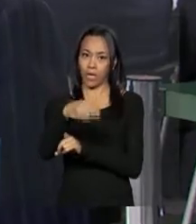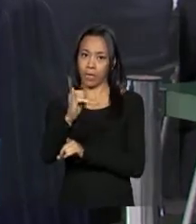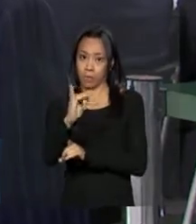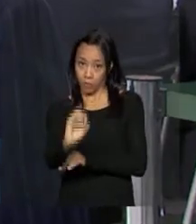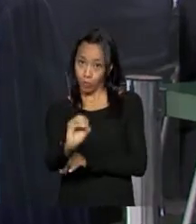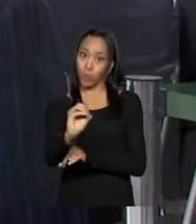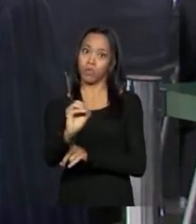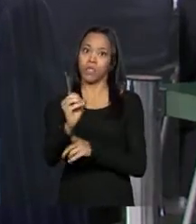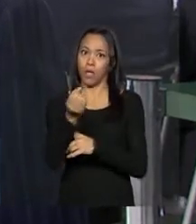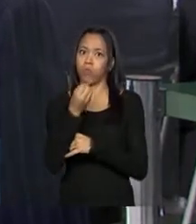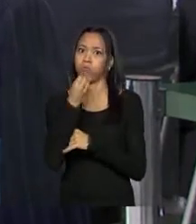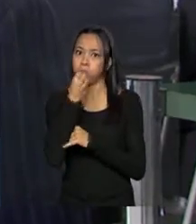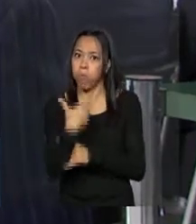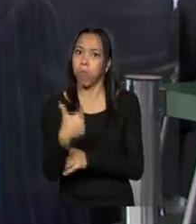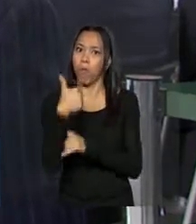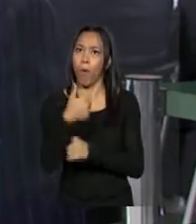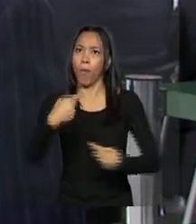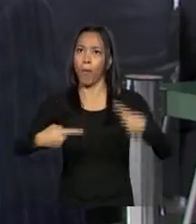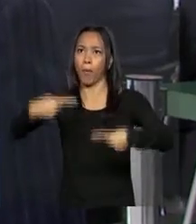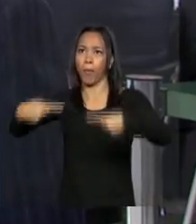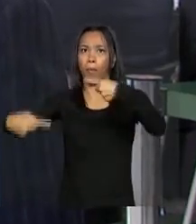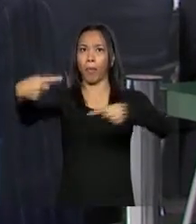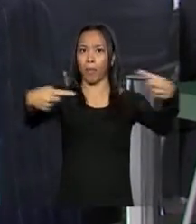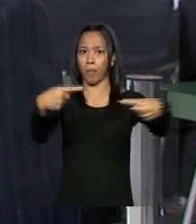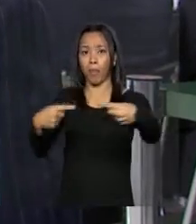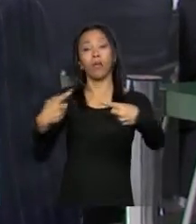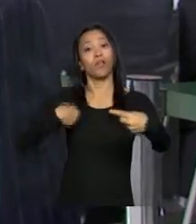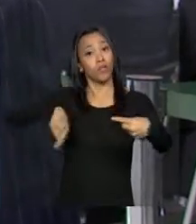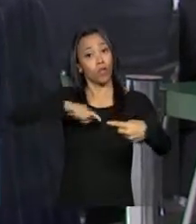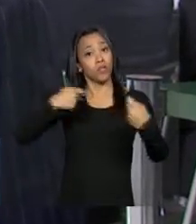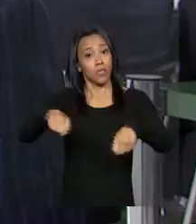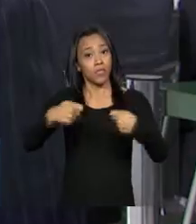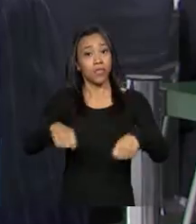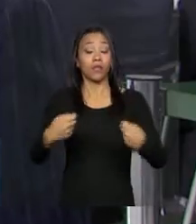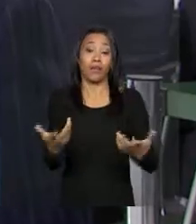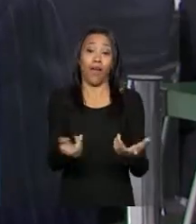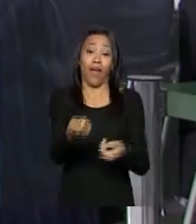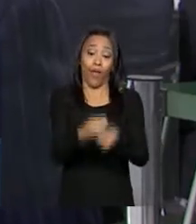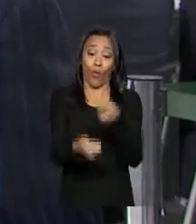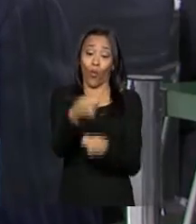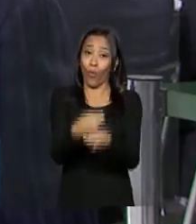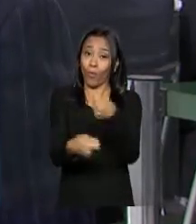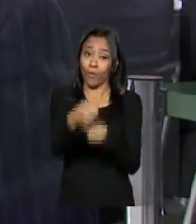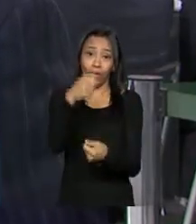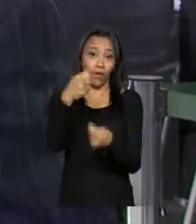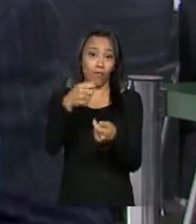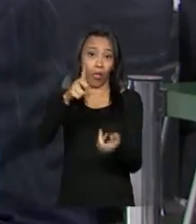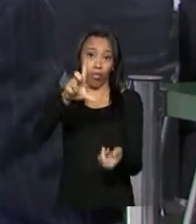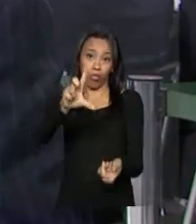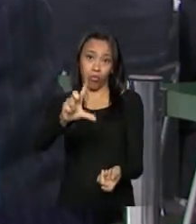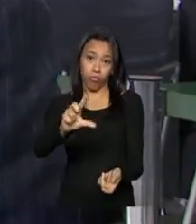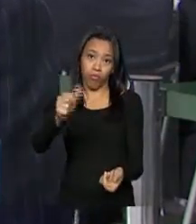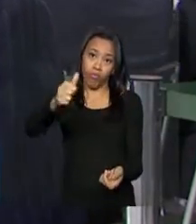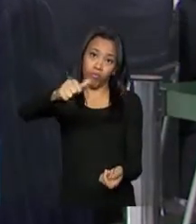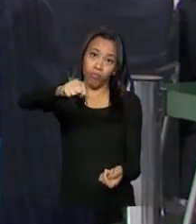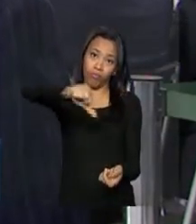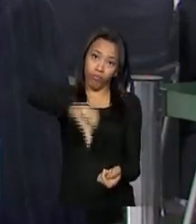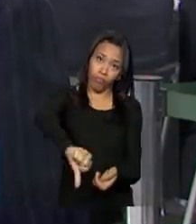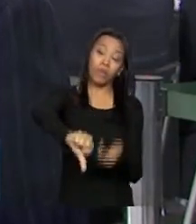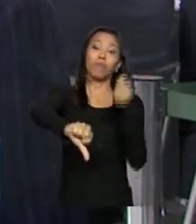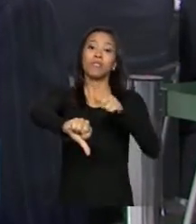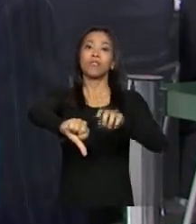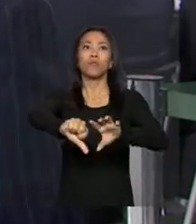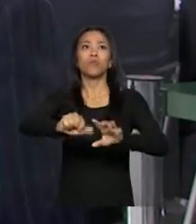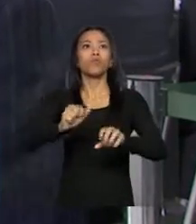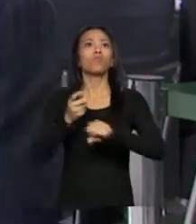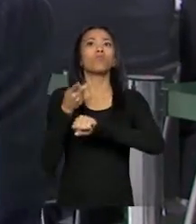competitivo, né? E estamos precisando de negócio. A economia está caindo e nós precisamos buscar os negócios lá fora. E essa é